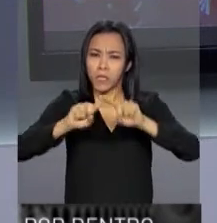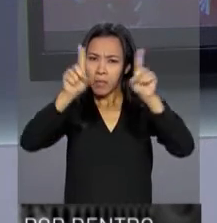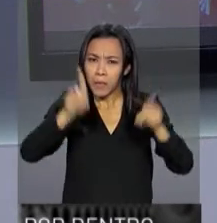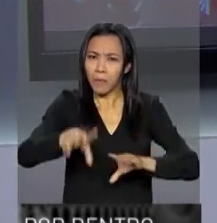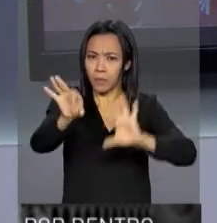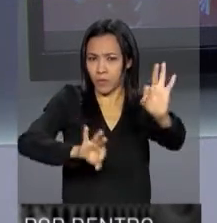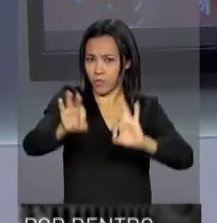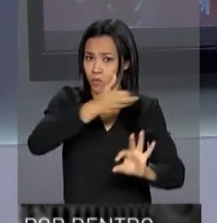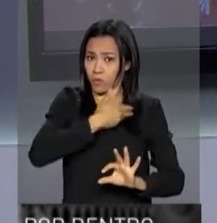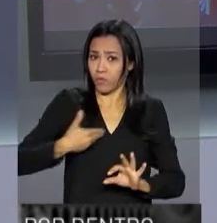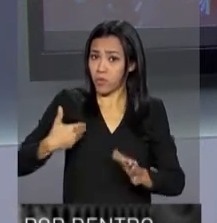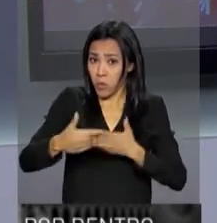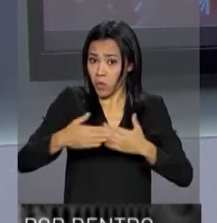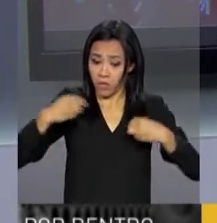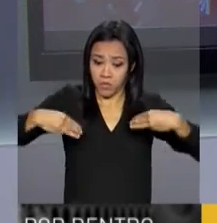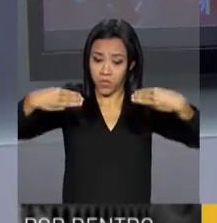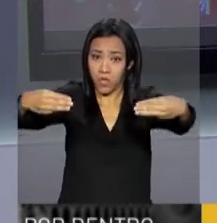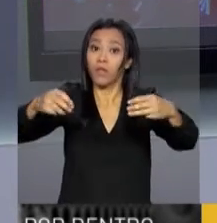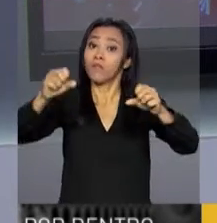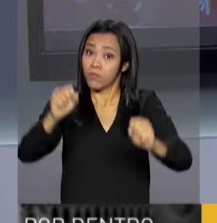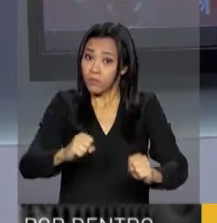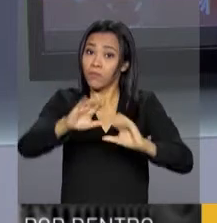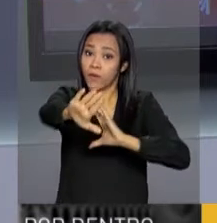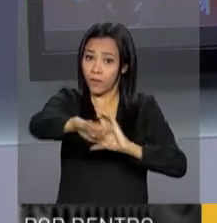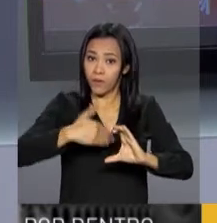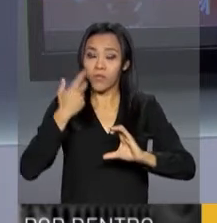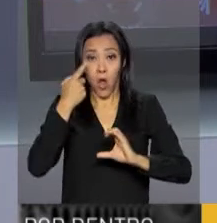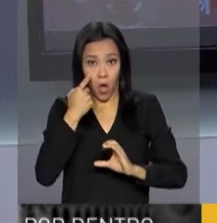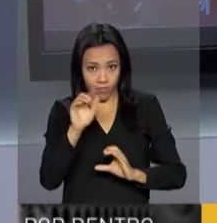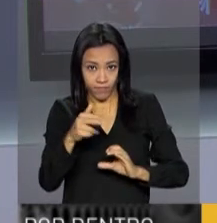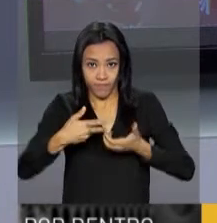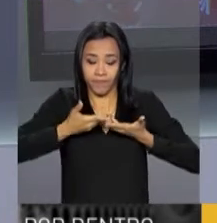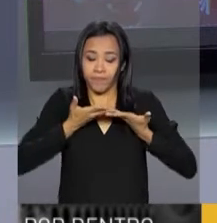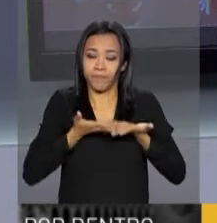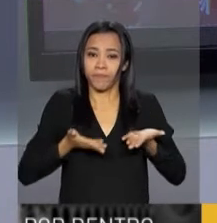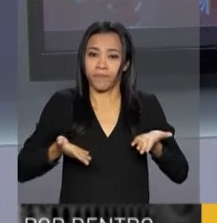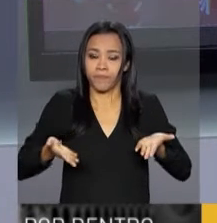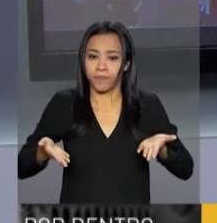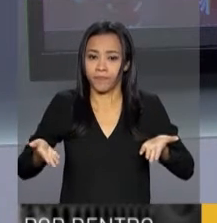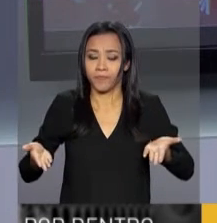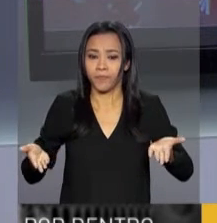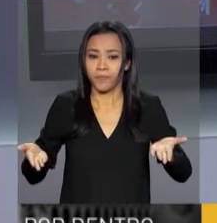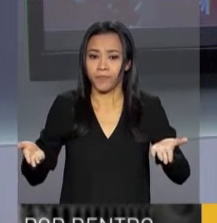ação do governo de qualquer ministério, escreva para a gente. Anote aí,